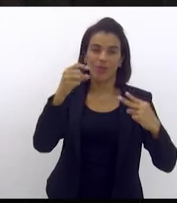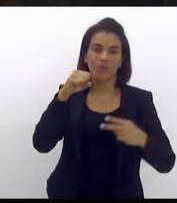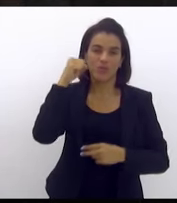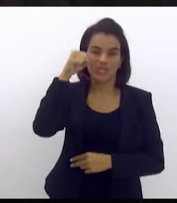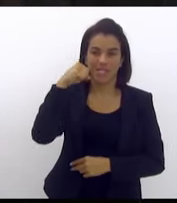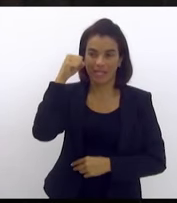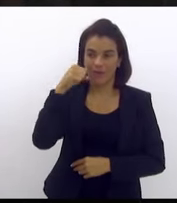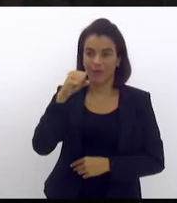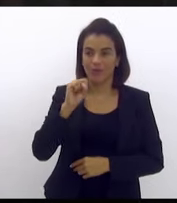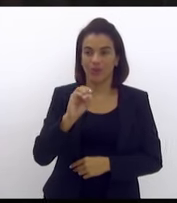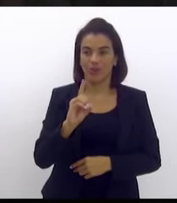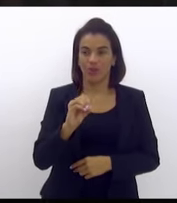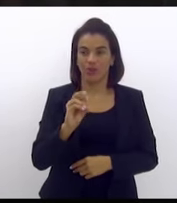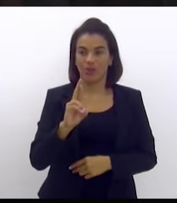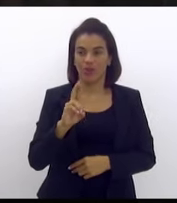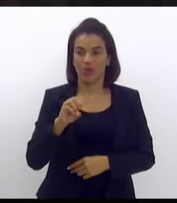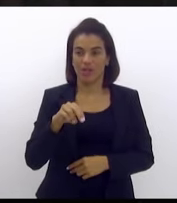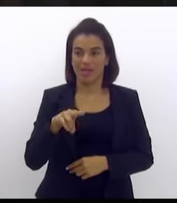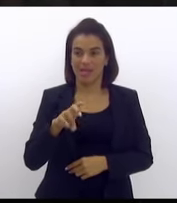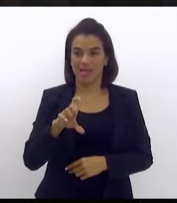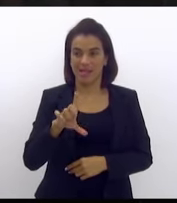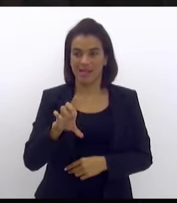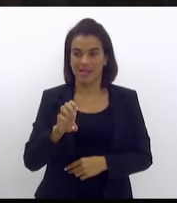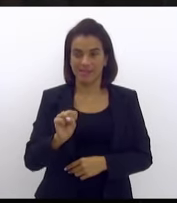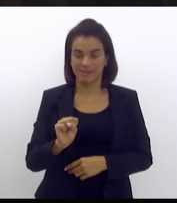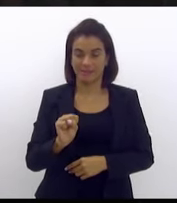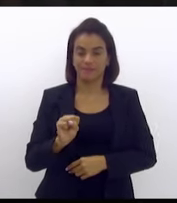senador Dornelles. Então, queria,